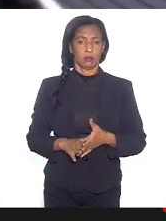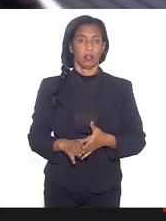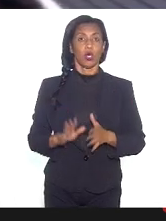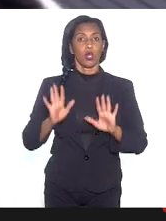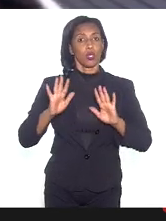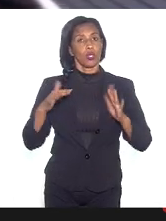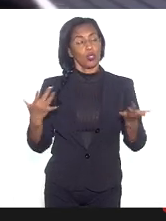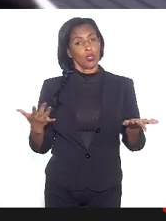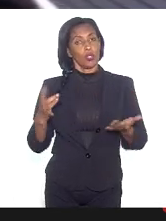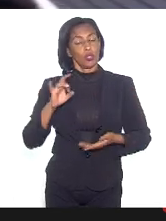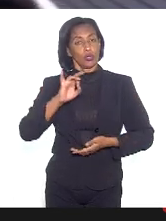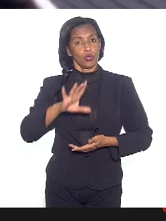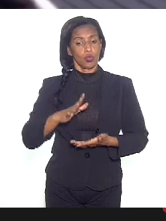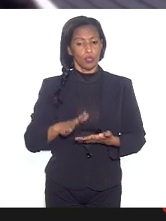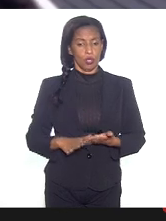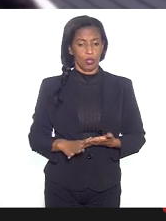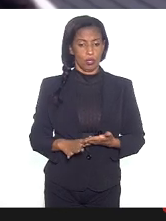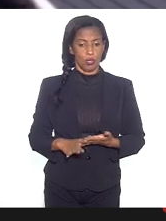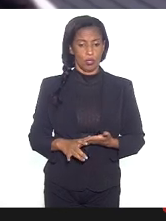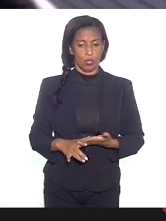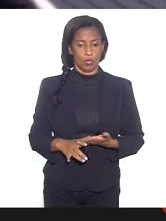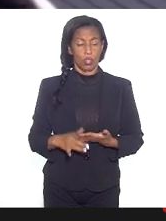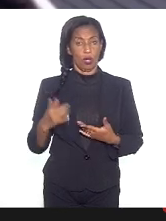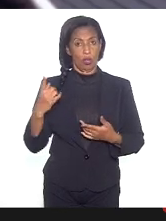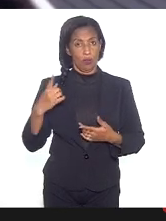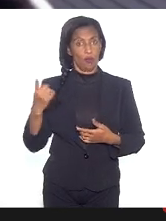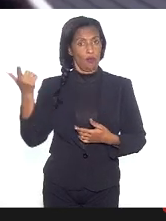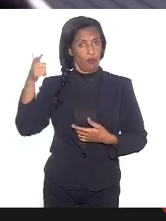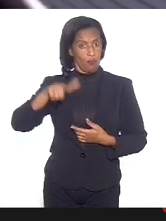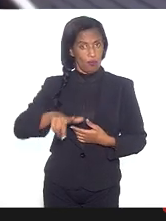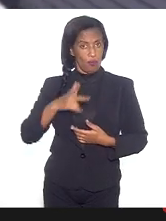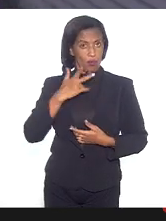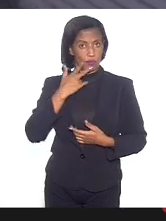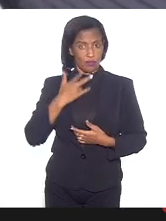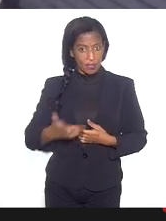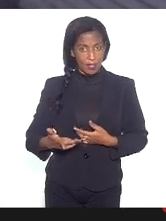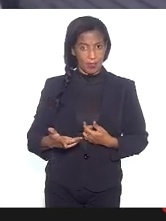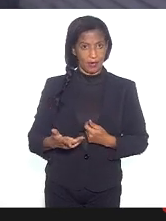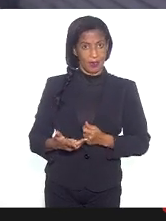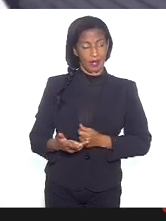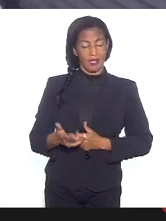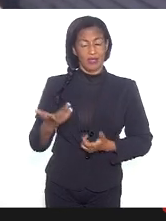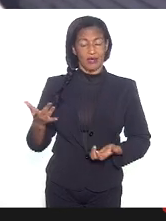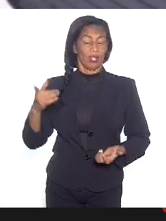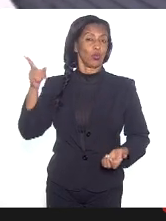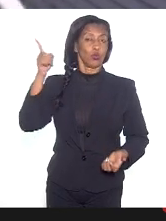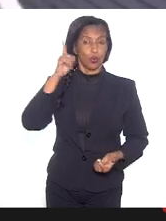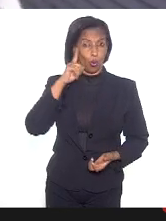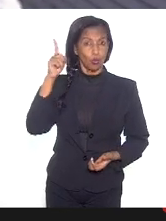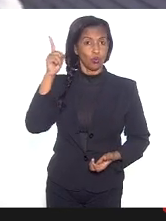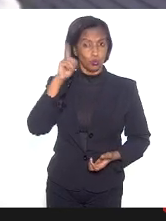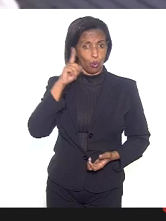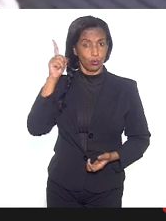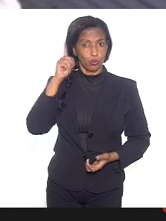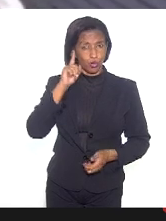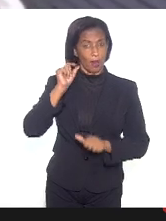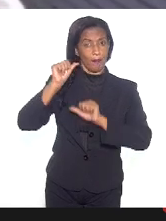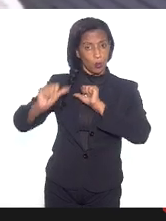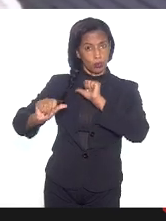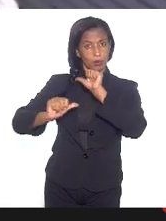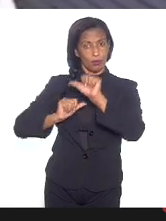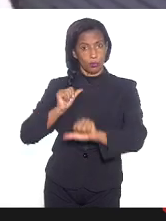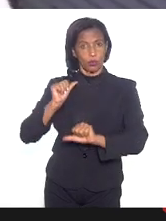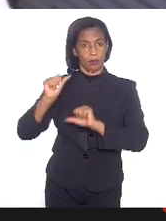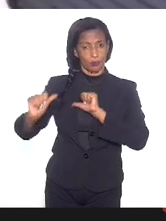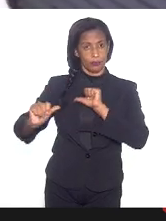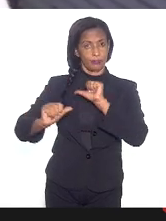que, como eu volto a dizer, isso é uma atualização quase que diária. Né? Todo dia a gente